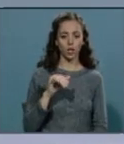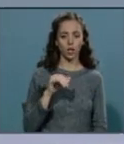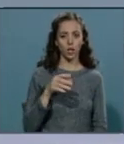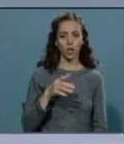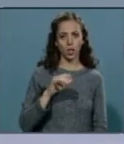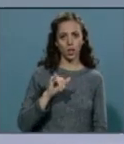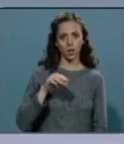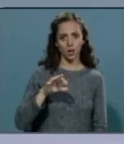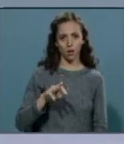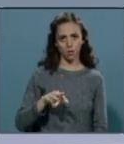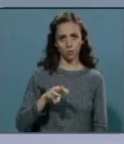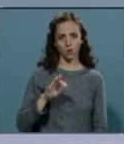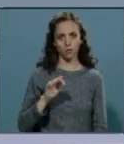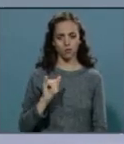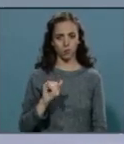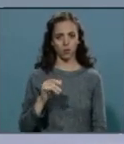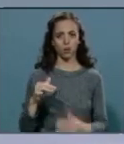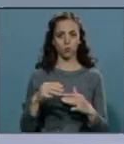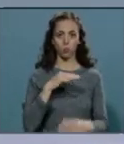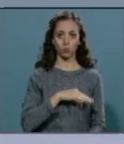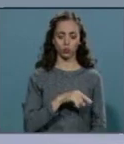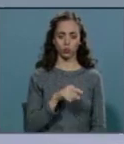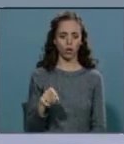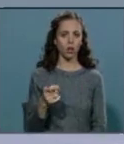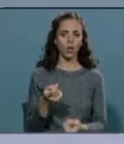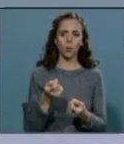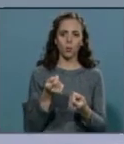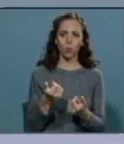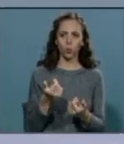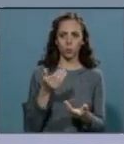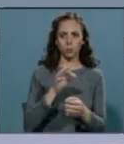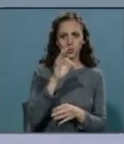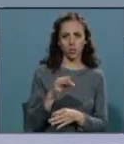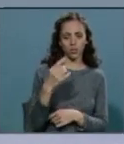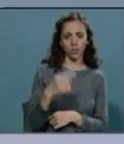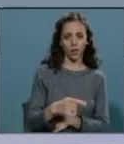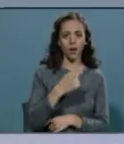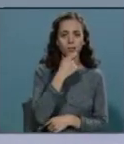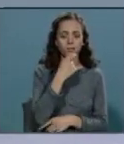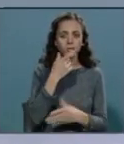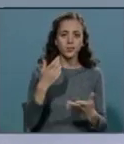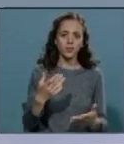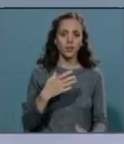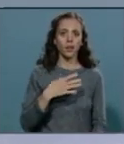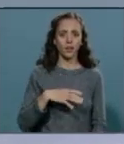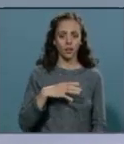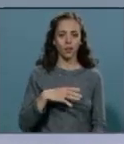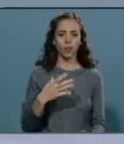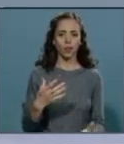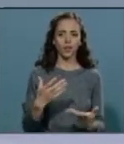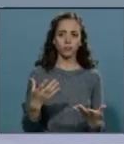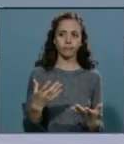1905 estamos a falar sobre o profissional esse pouco a pouco pois isso trará a não ser que sequer há claramente